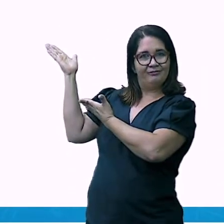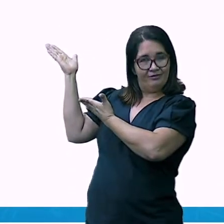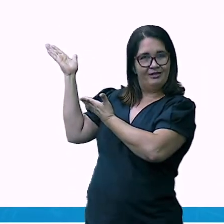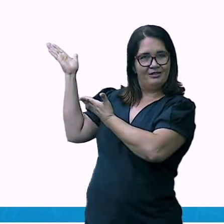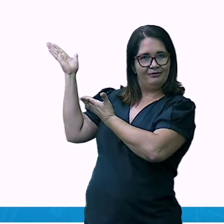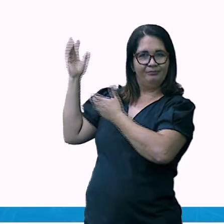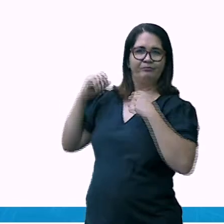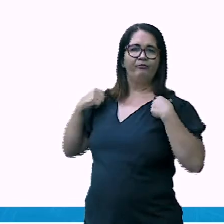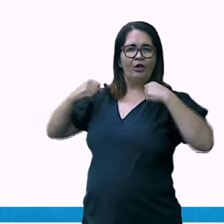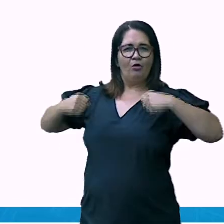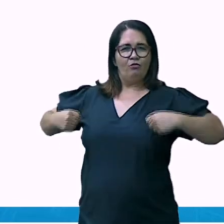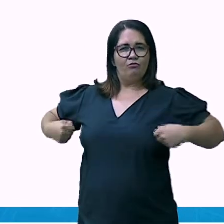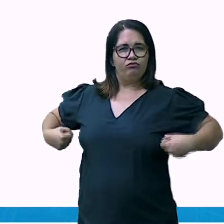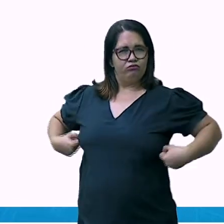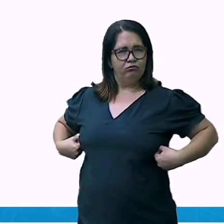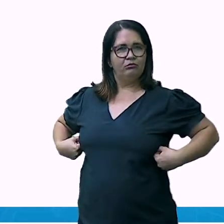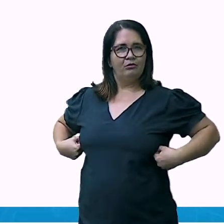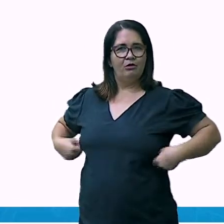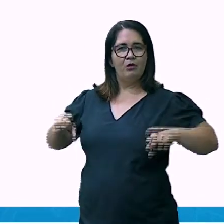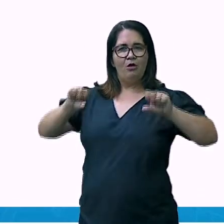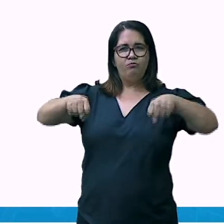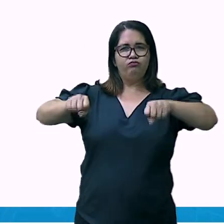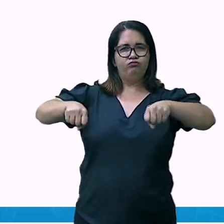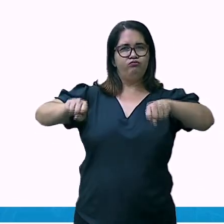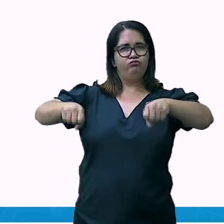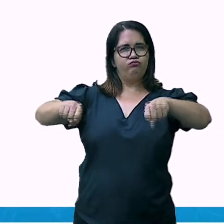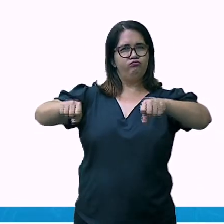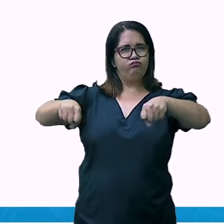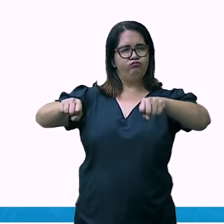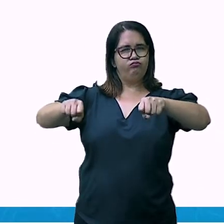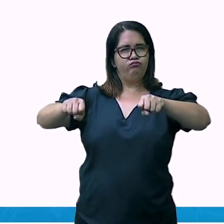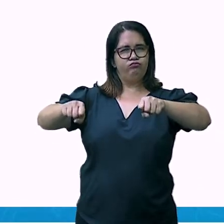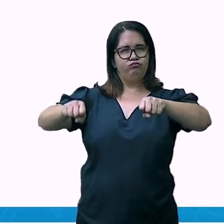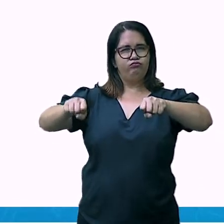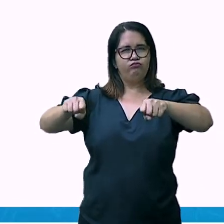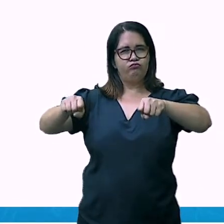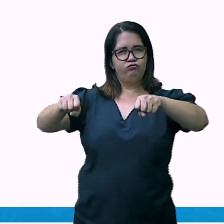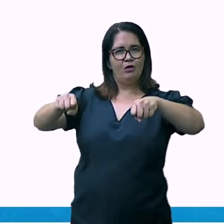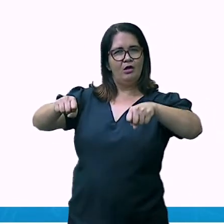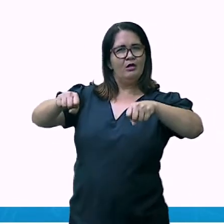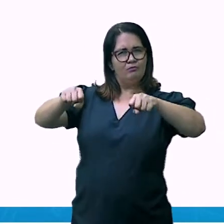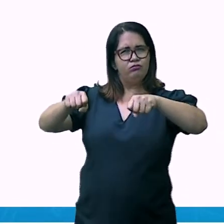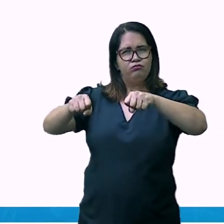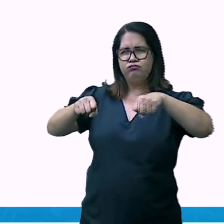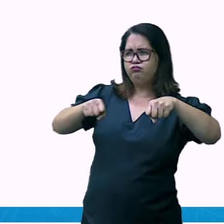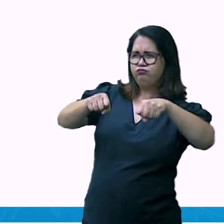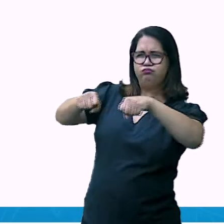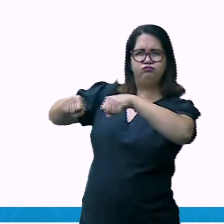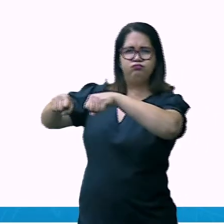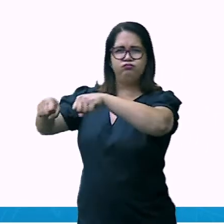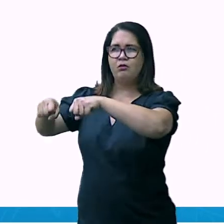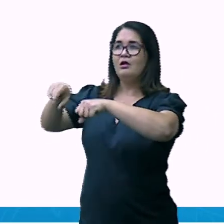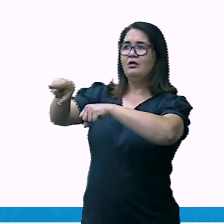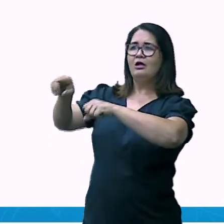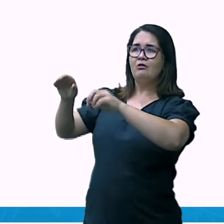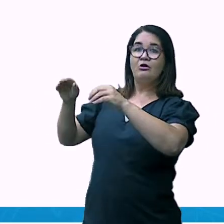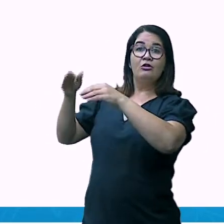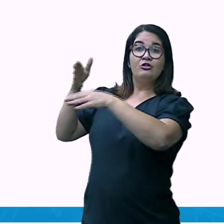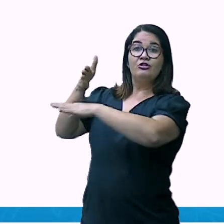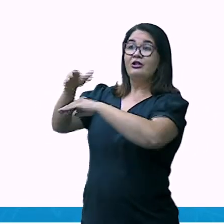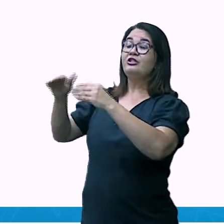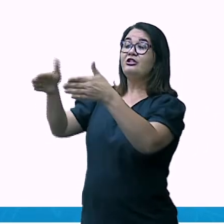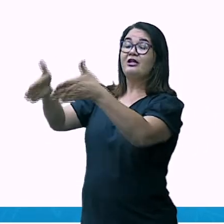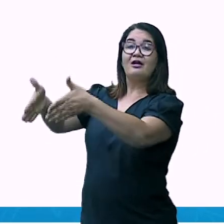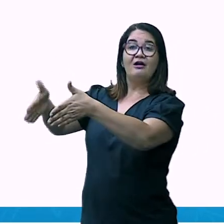de comidas, produtos em geral e outras coisas tiveram um aumento de mais de